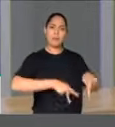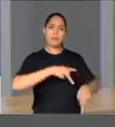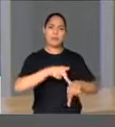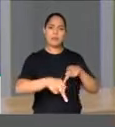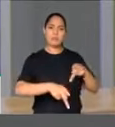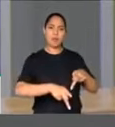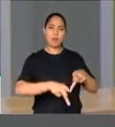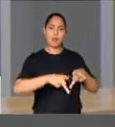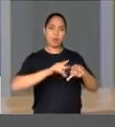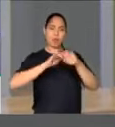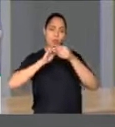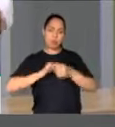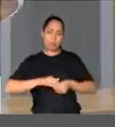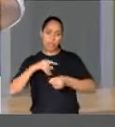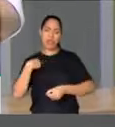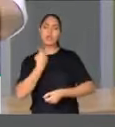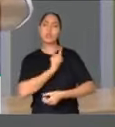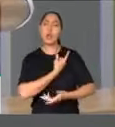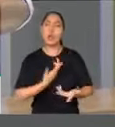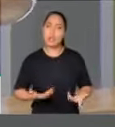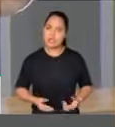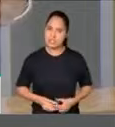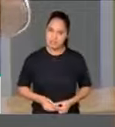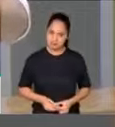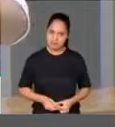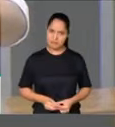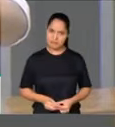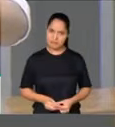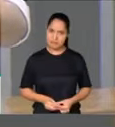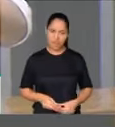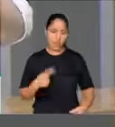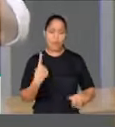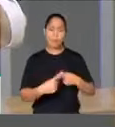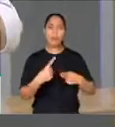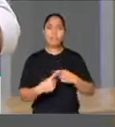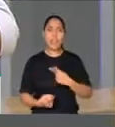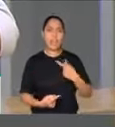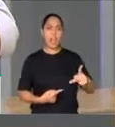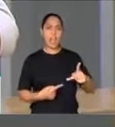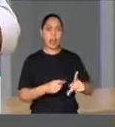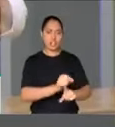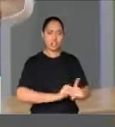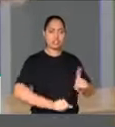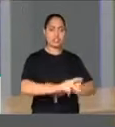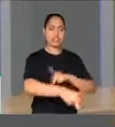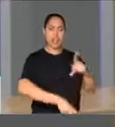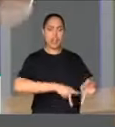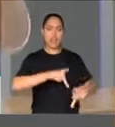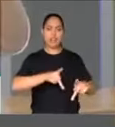nos maltrata, tanto se acha no direito de